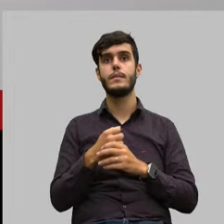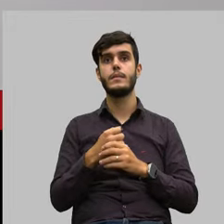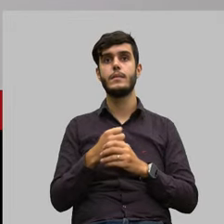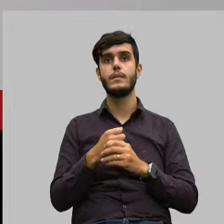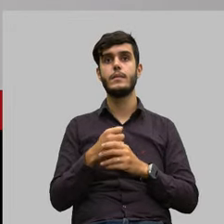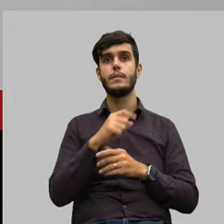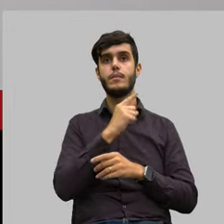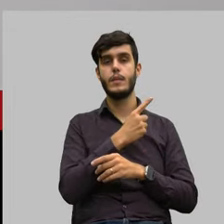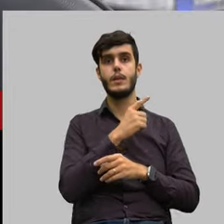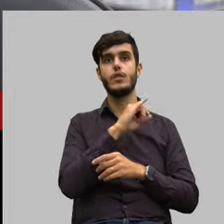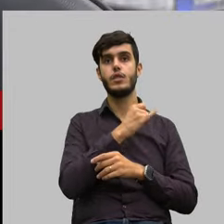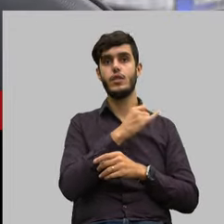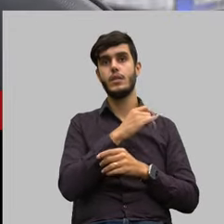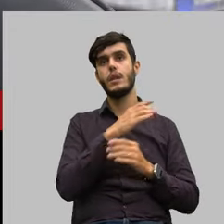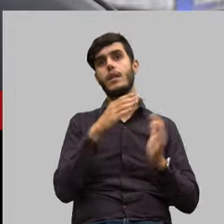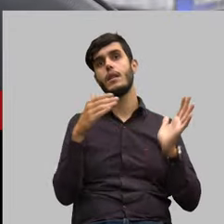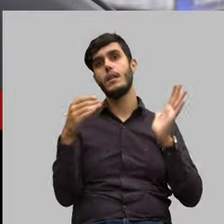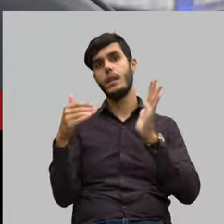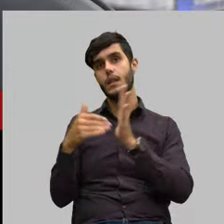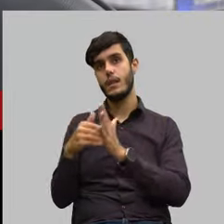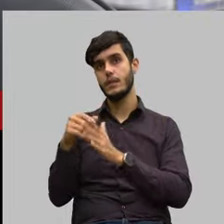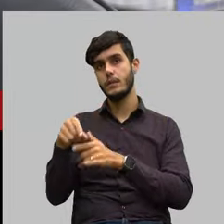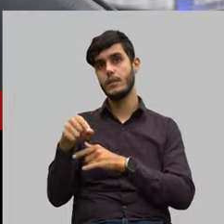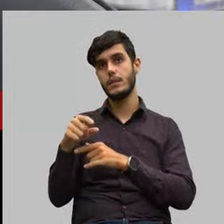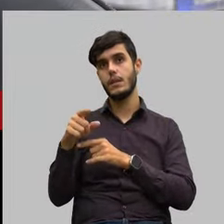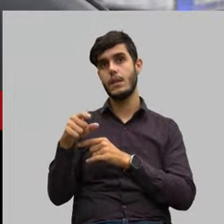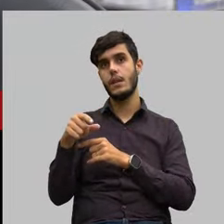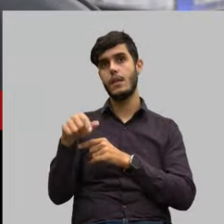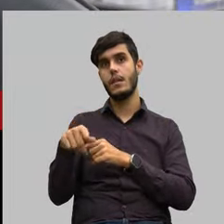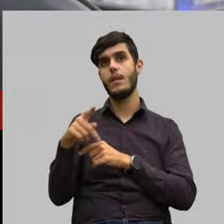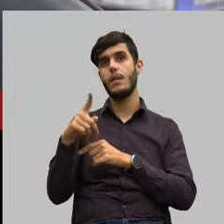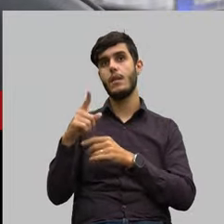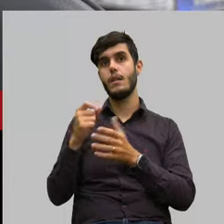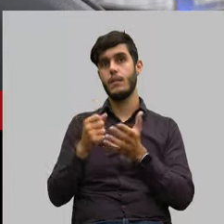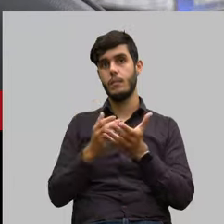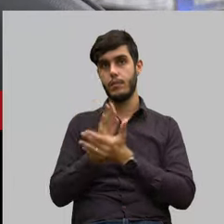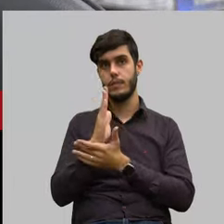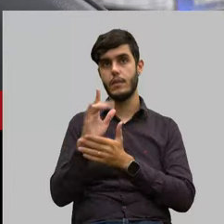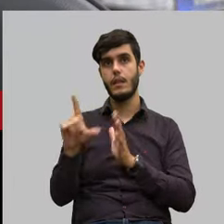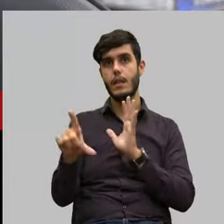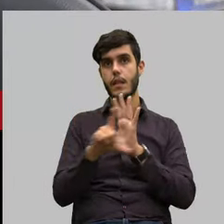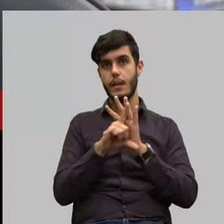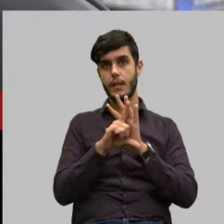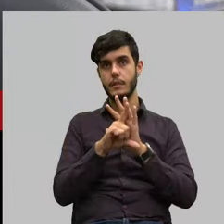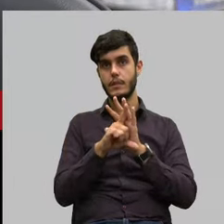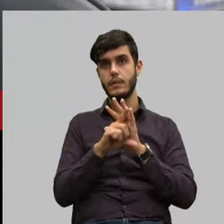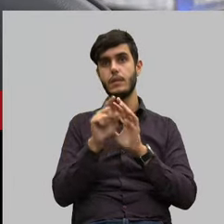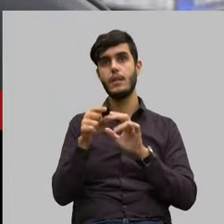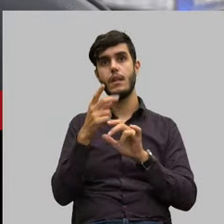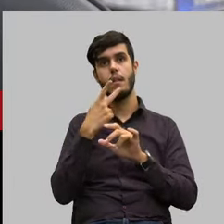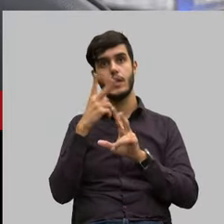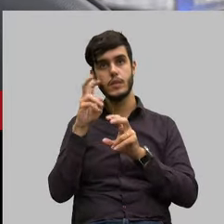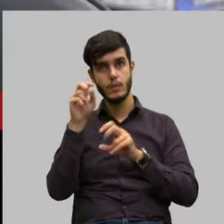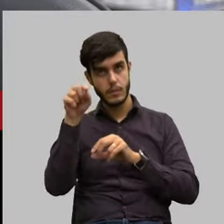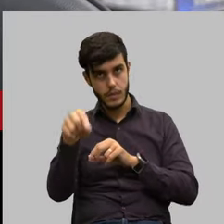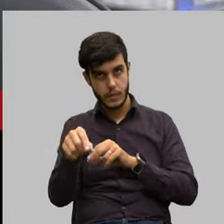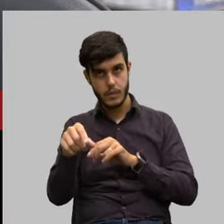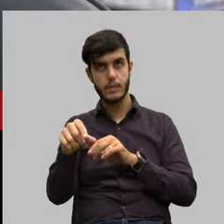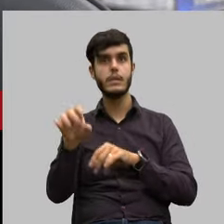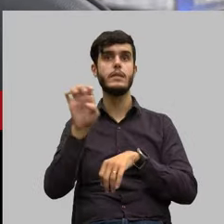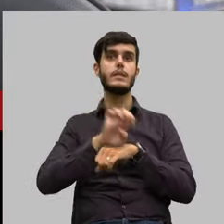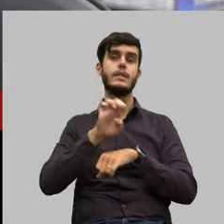presidente isso do início do ano até o dia da promulgação da lei né para ser mais específico já prevê isso o estado não tem